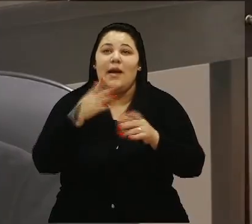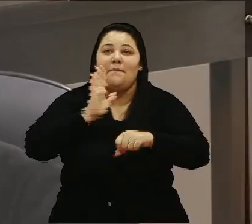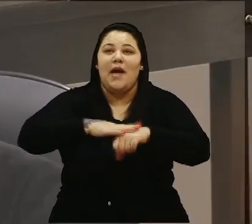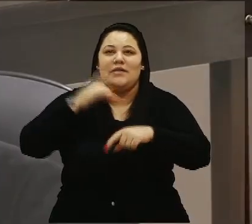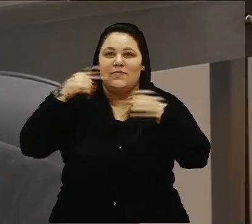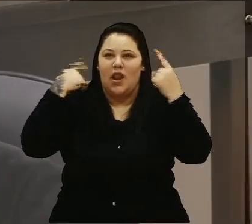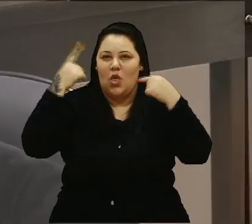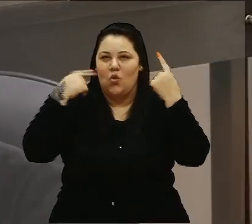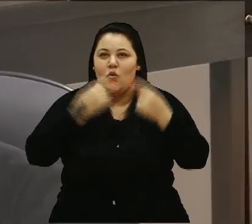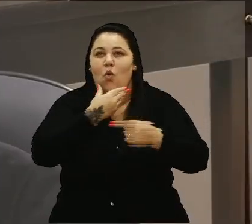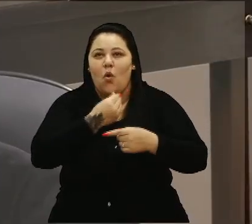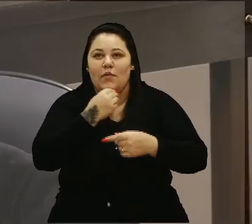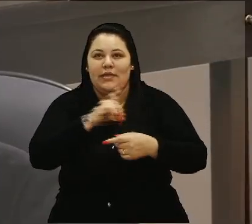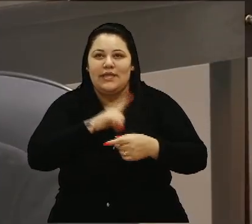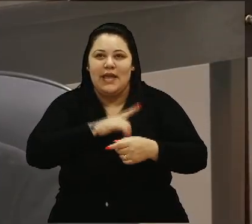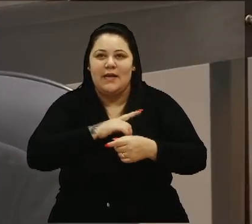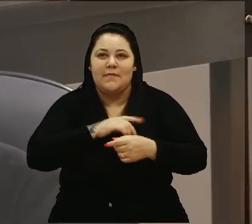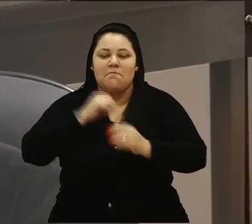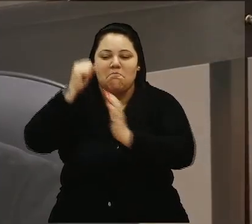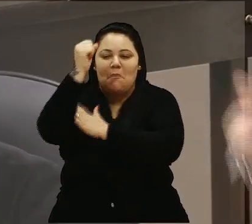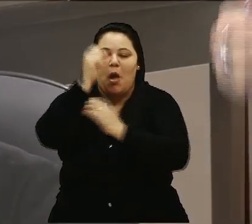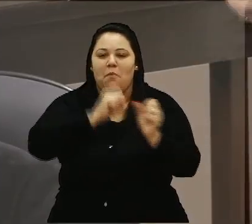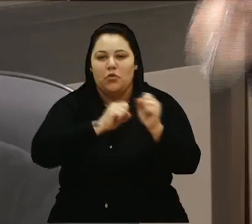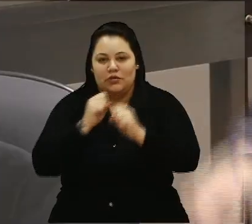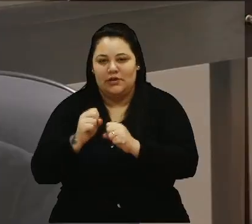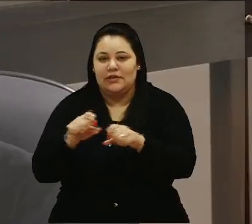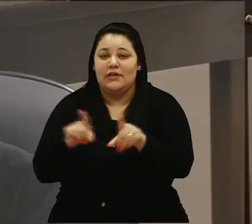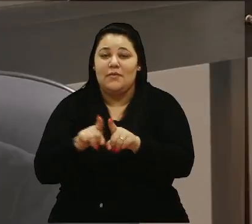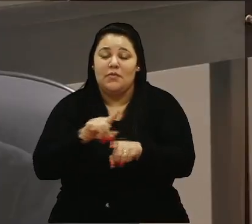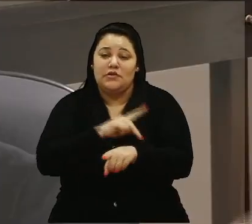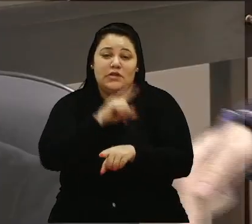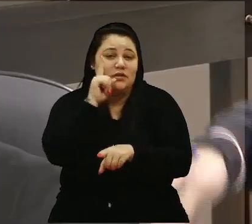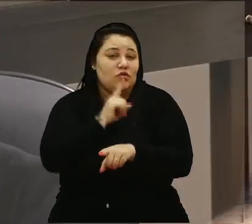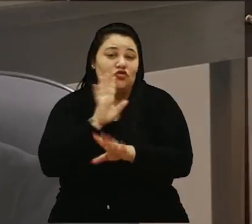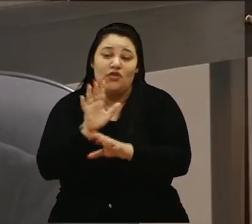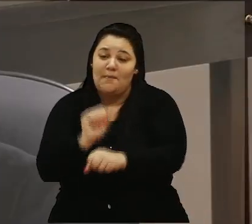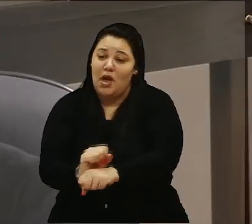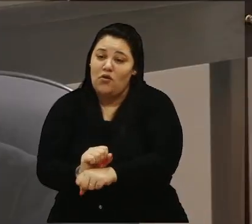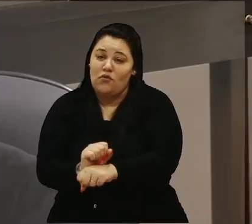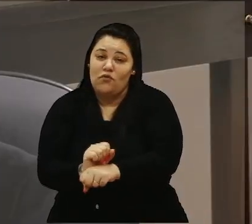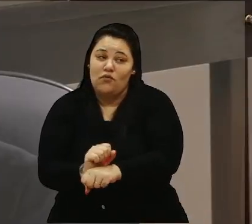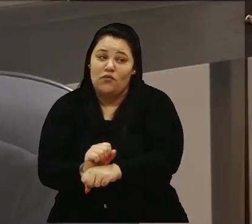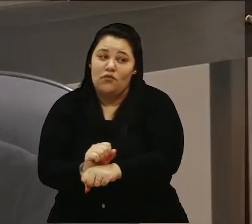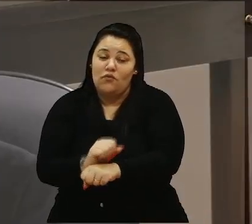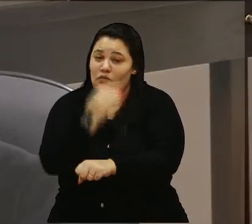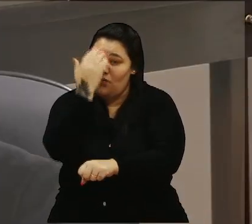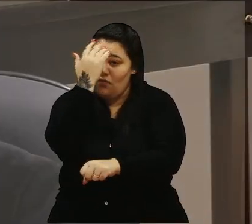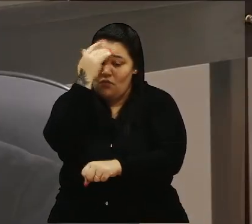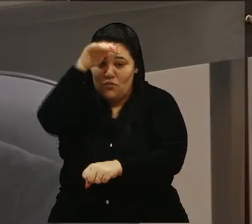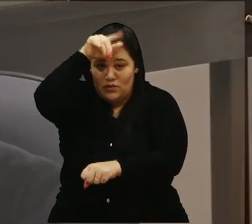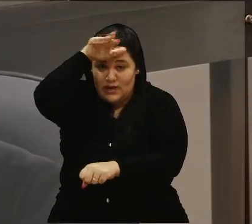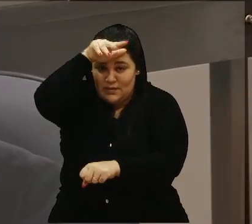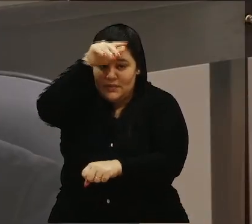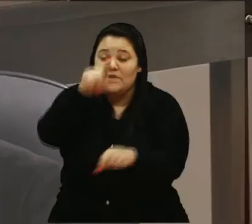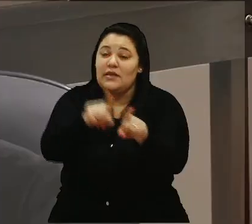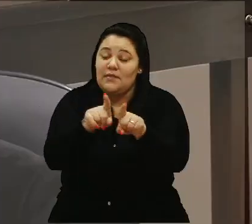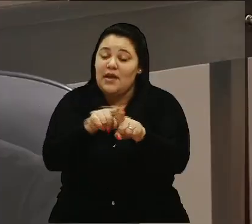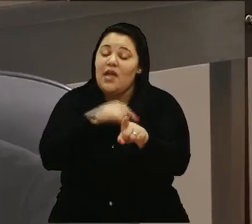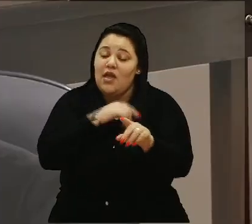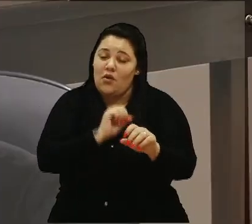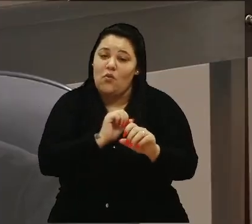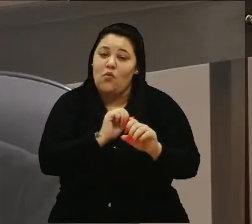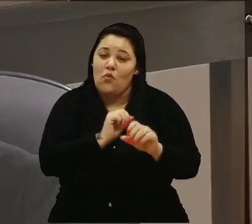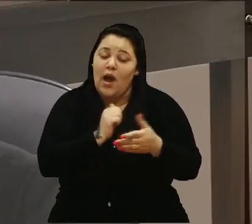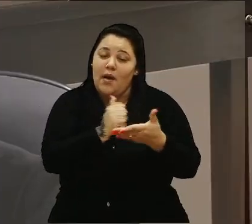mais guerra e poder armamentista, e o Trump já deu um para-te quieto nele outra vez e vai dar agora, né? Eu sou favorável à maior democracia do mundo